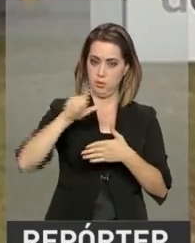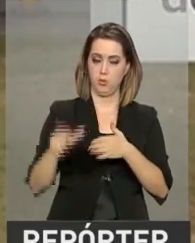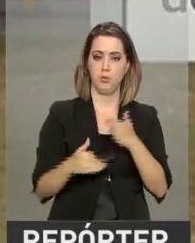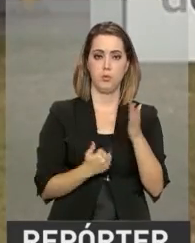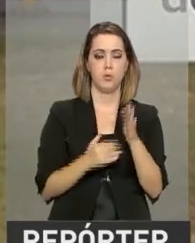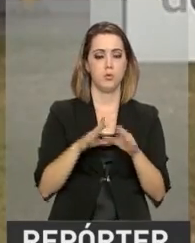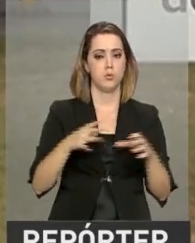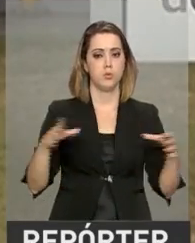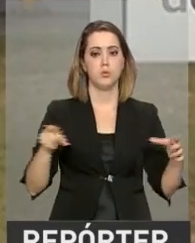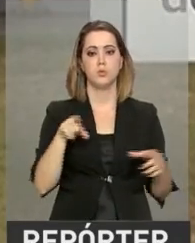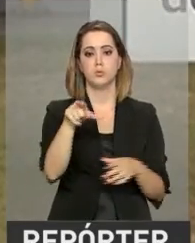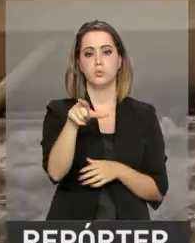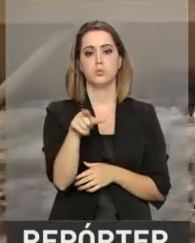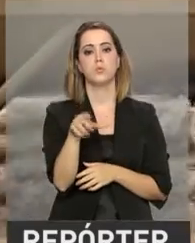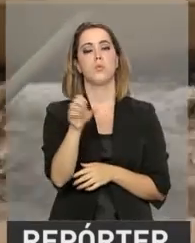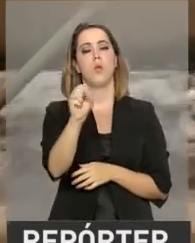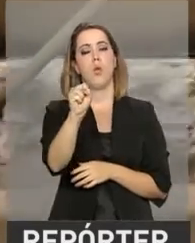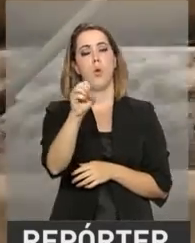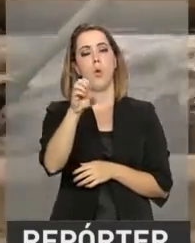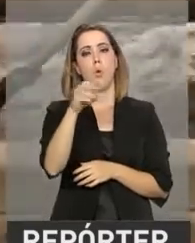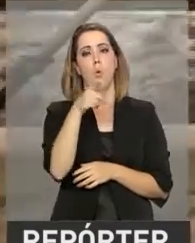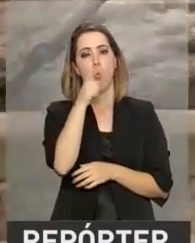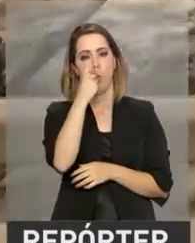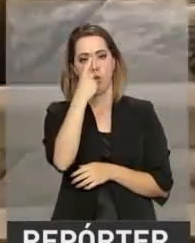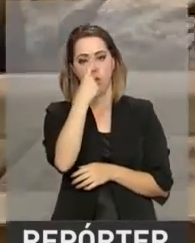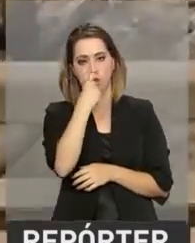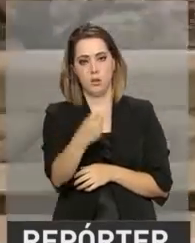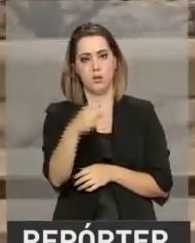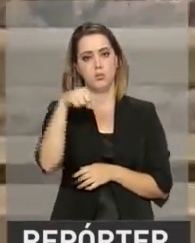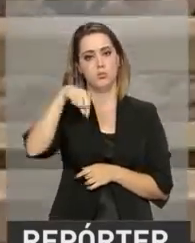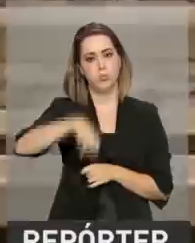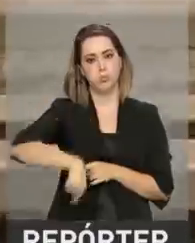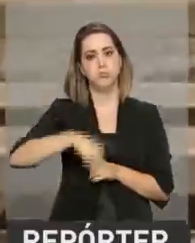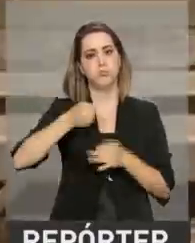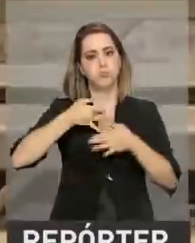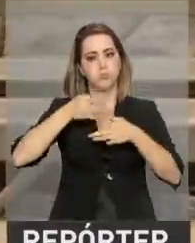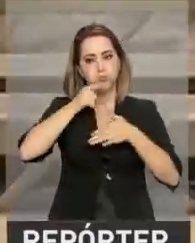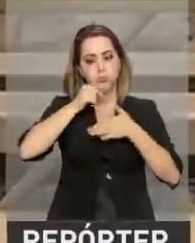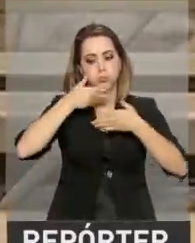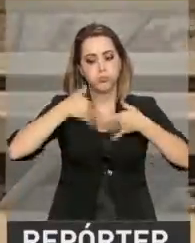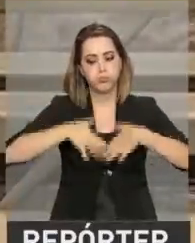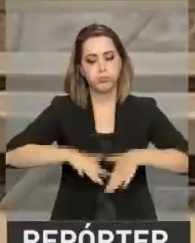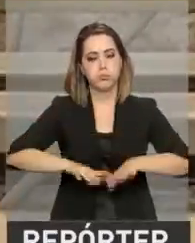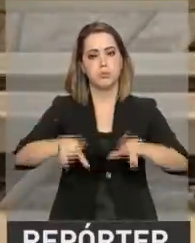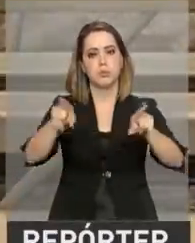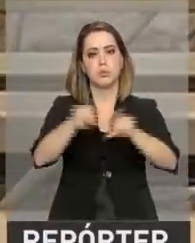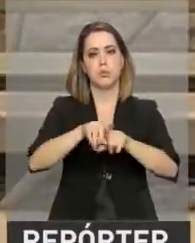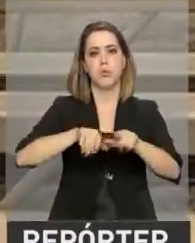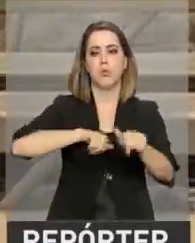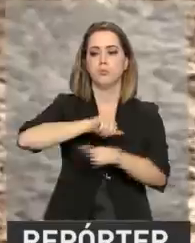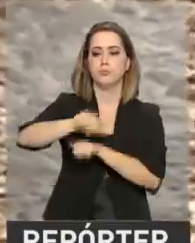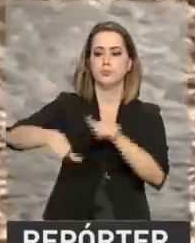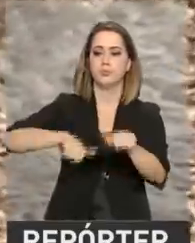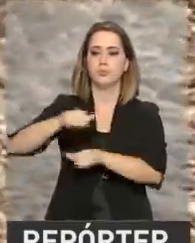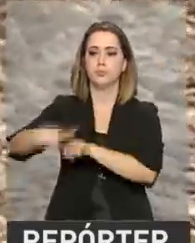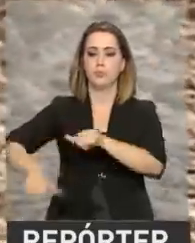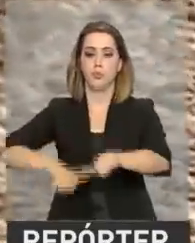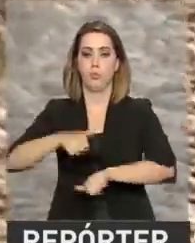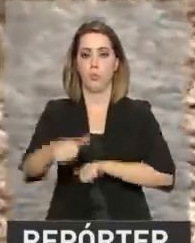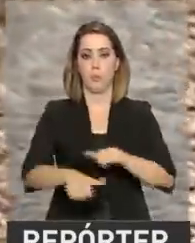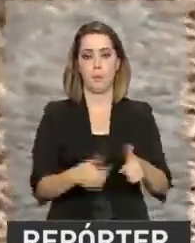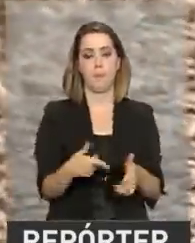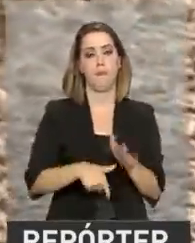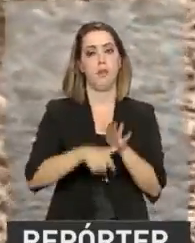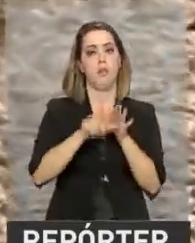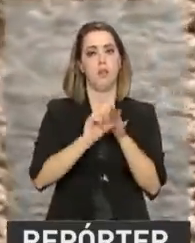parte do esgoto da estação de tratamento do abc paulista é armazenada e tratada nesses tanques a água